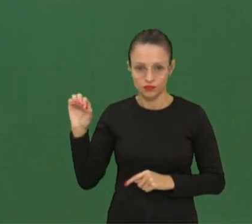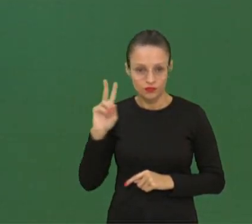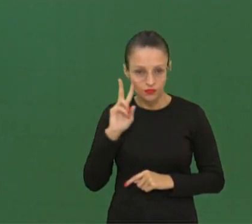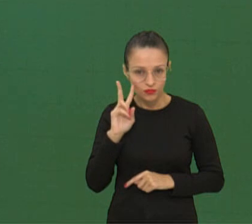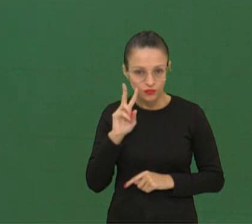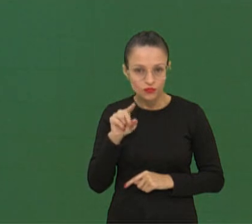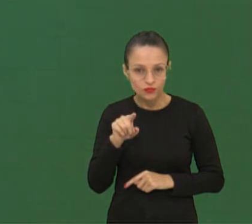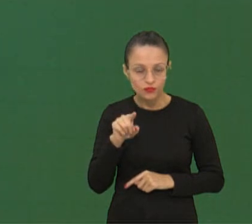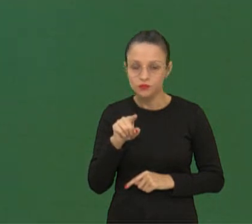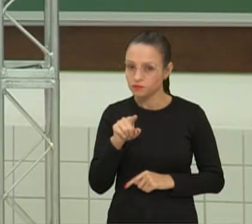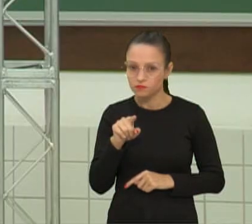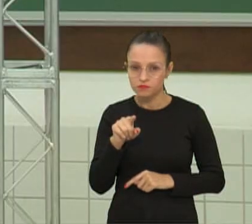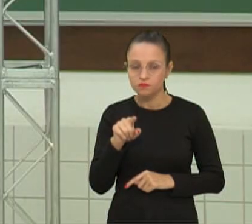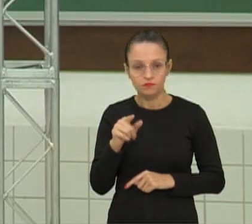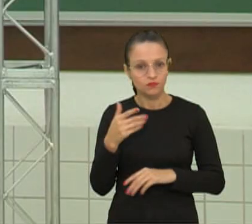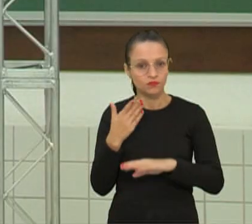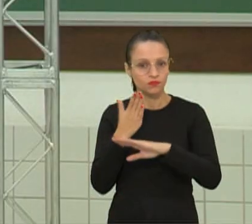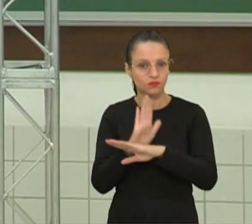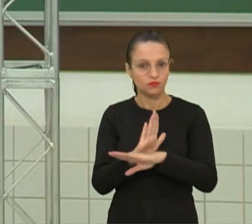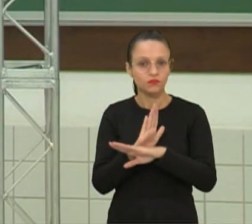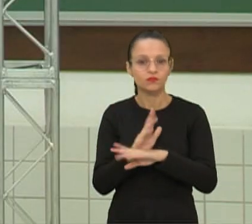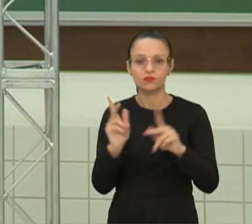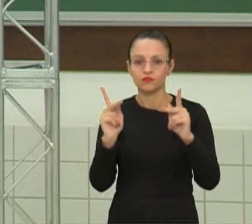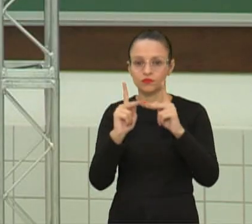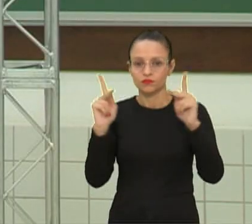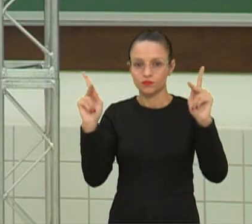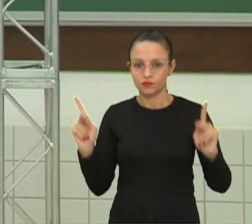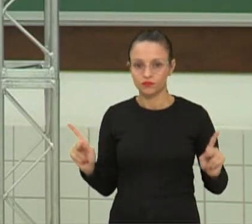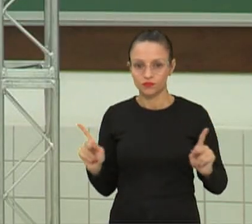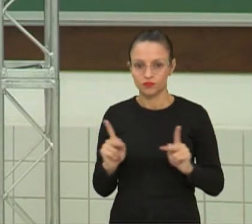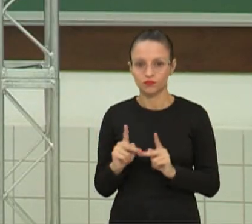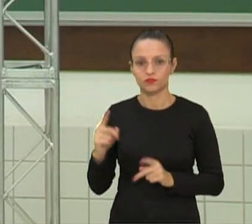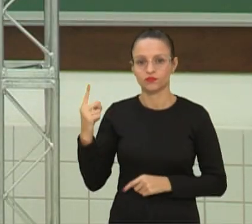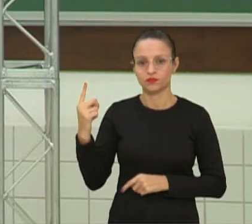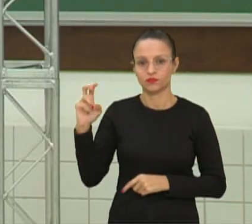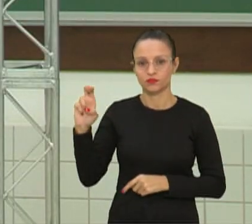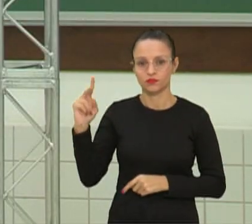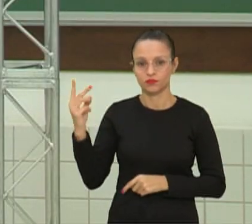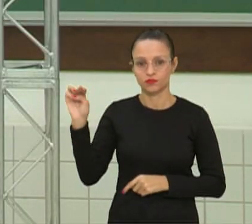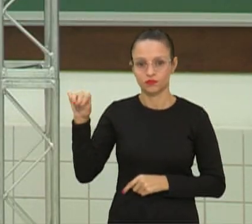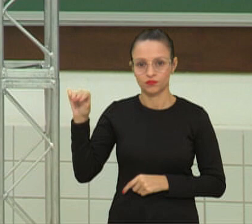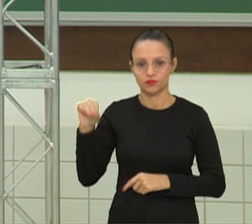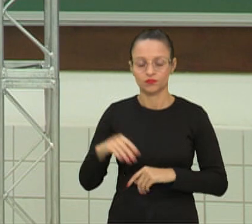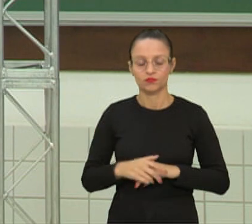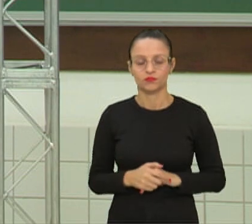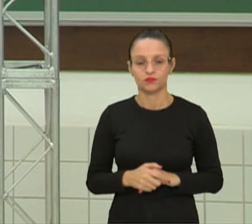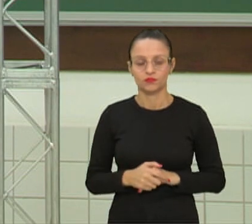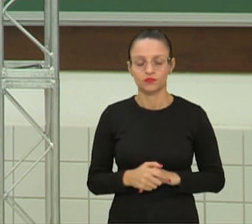é? Não? Vou te ajudar. O perímetro é 152 metros.